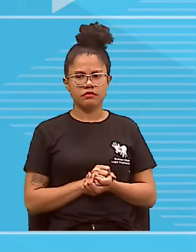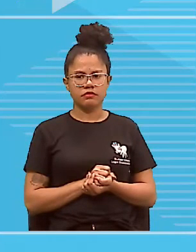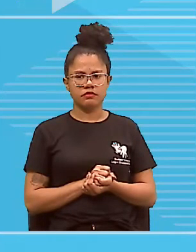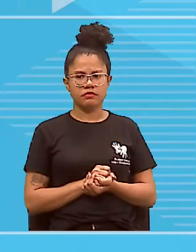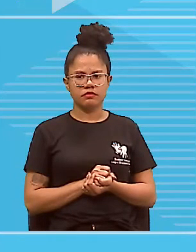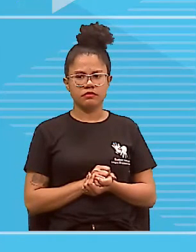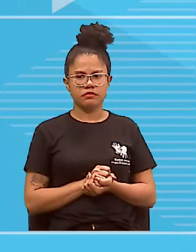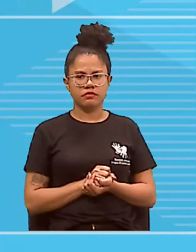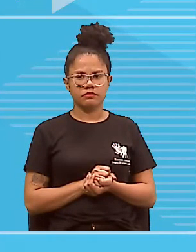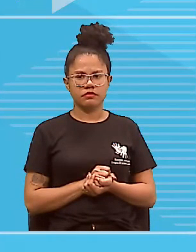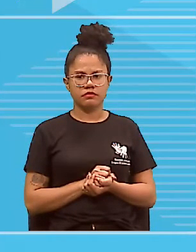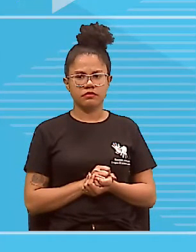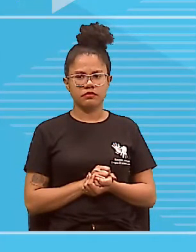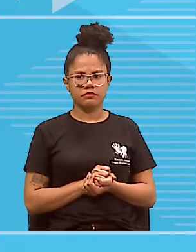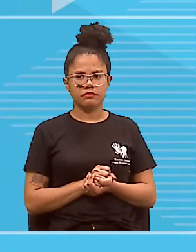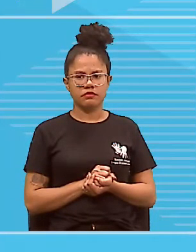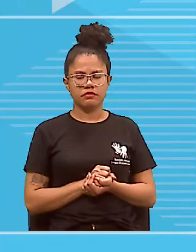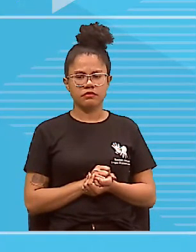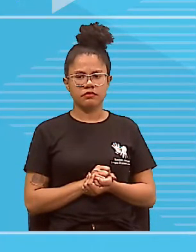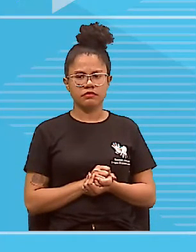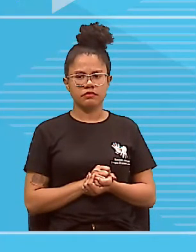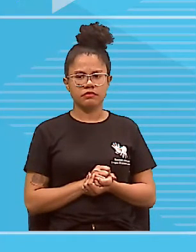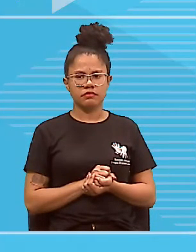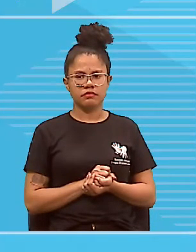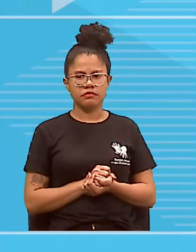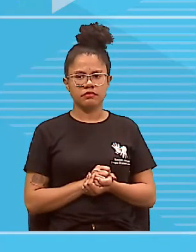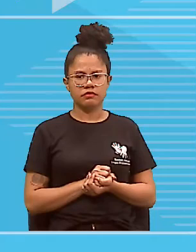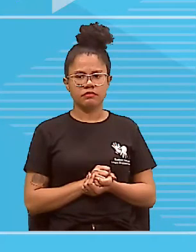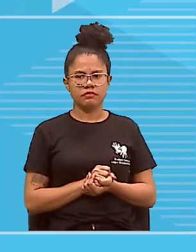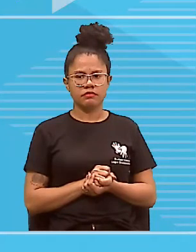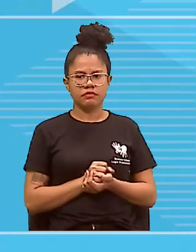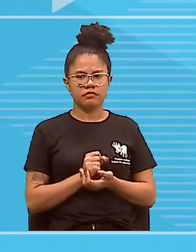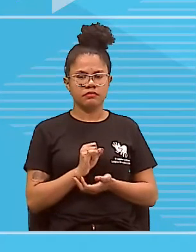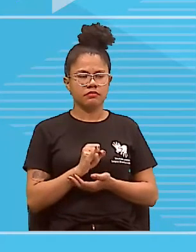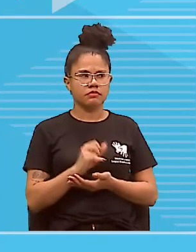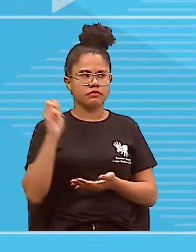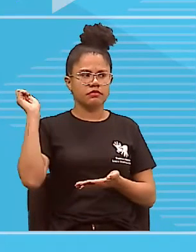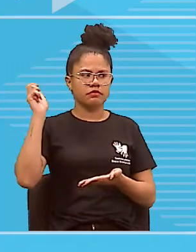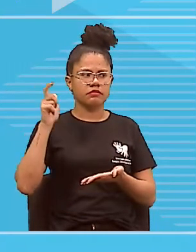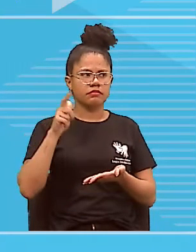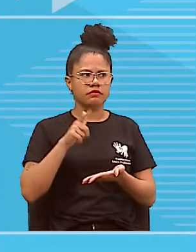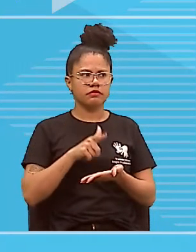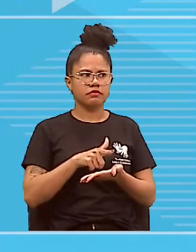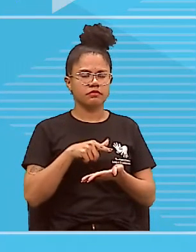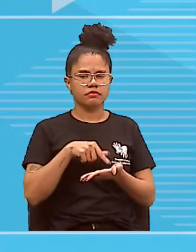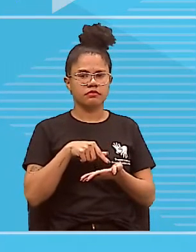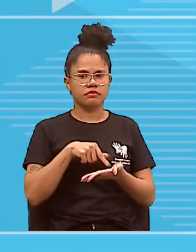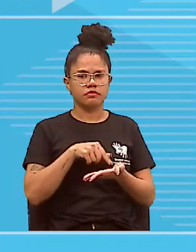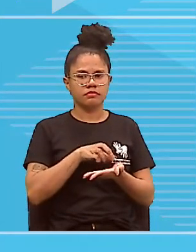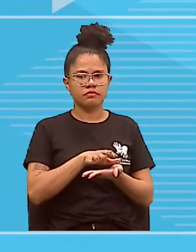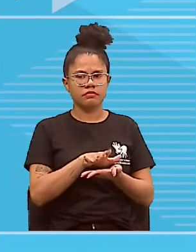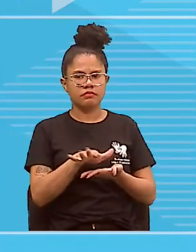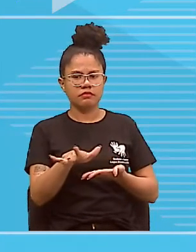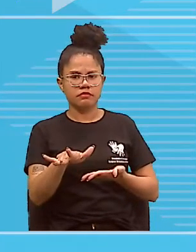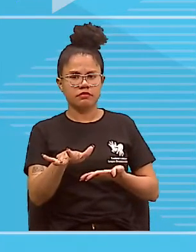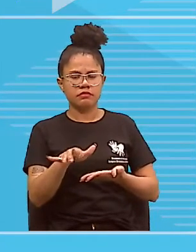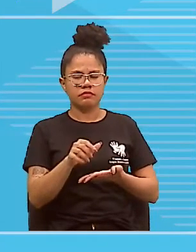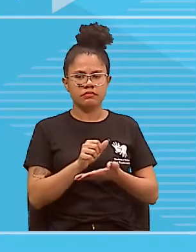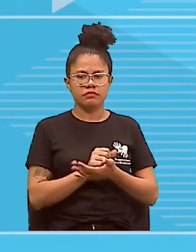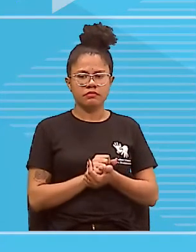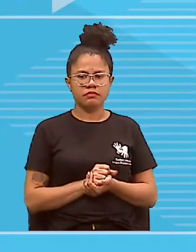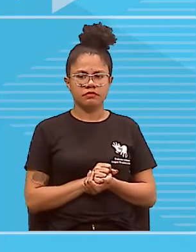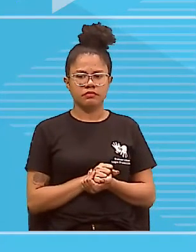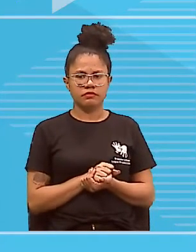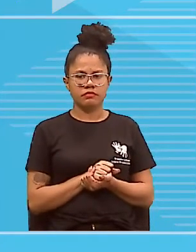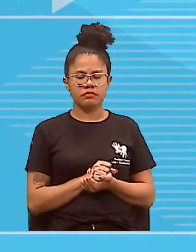E aí quando essa luz ela sai de um meio e vai para outro ela sofre a